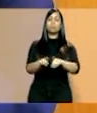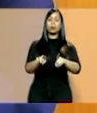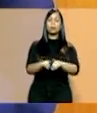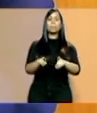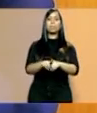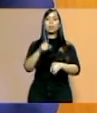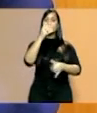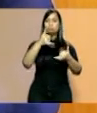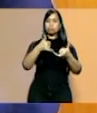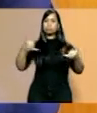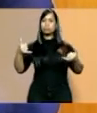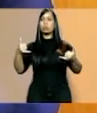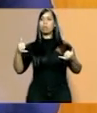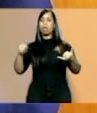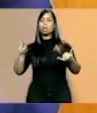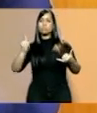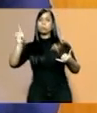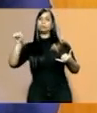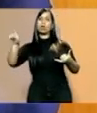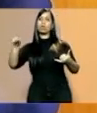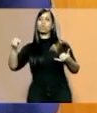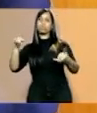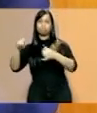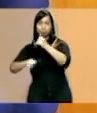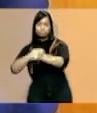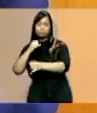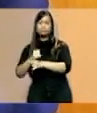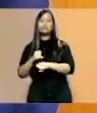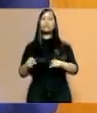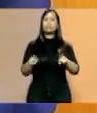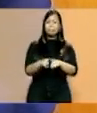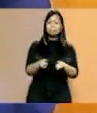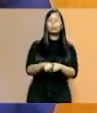provedores de conexão e provedores de aplicação.